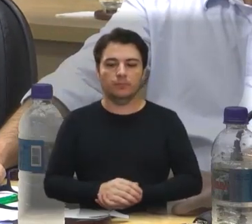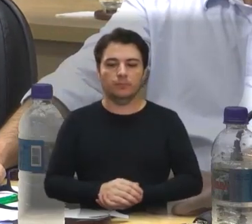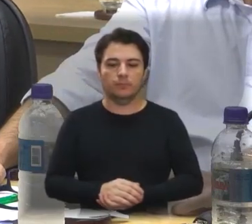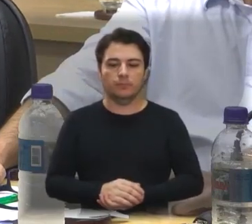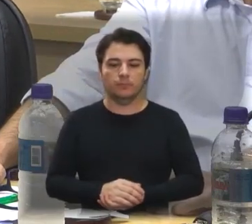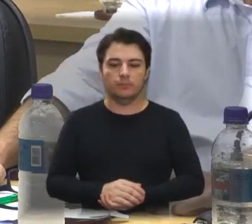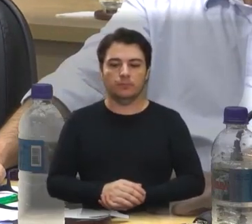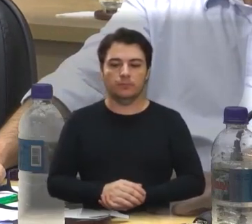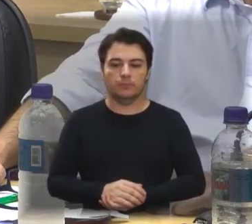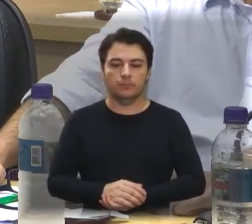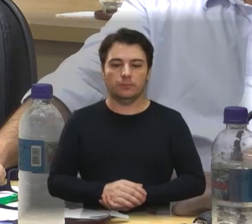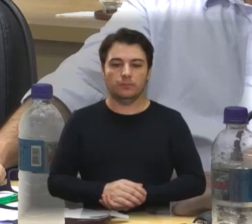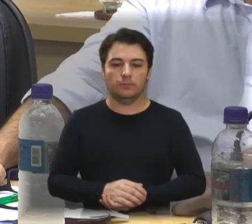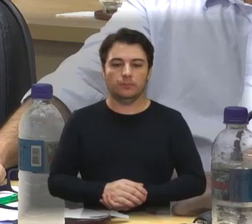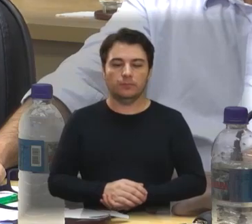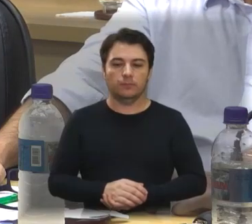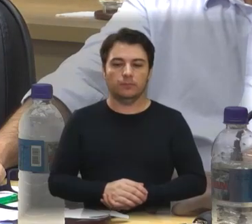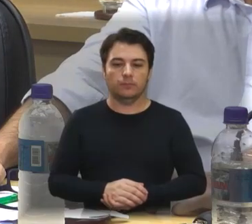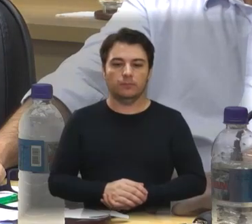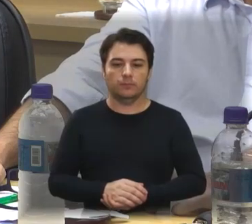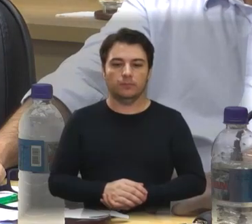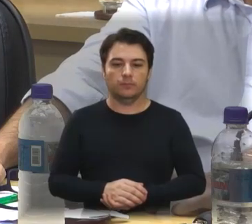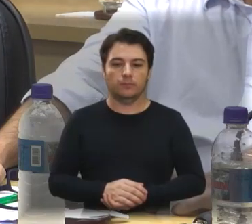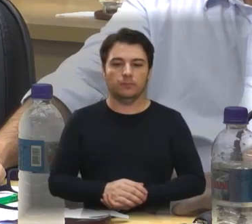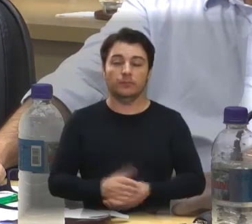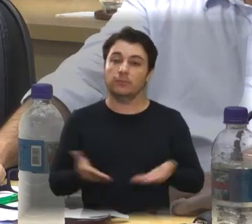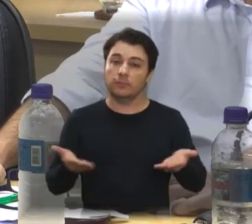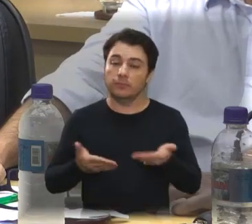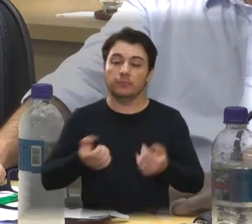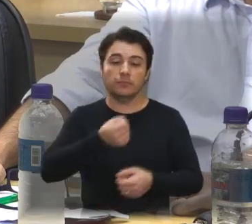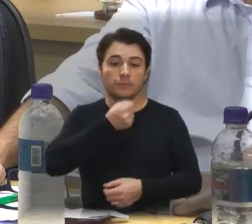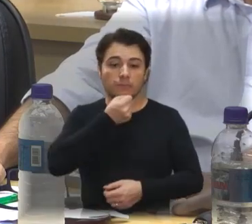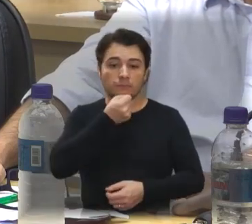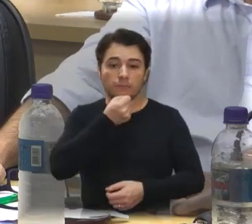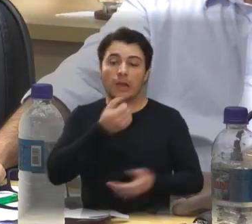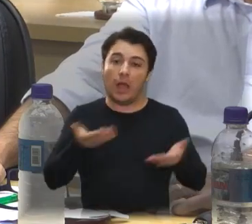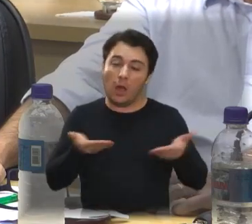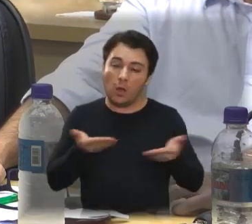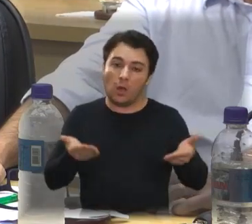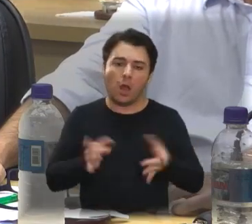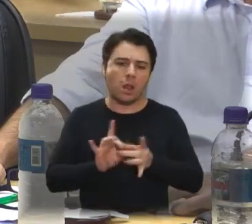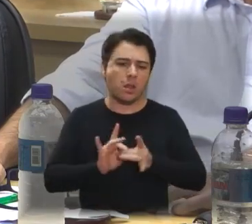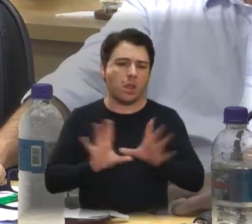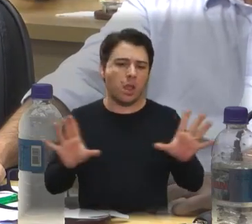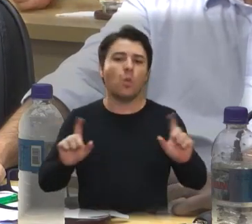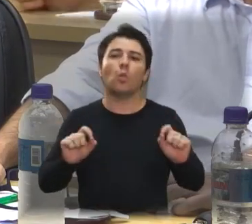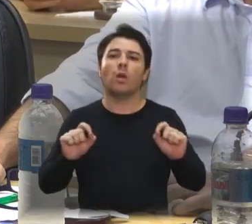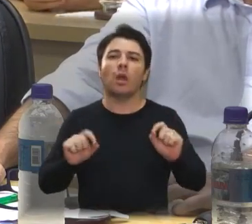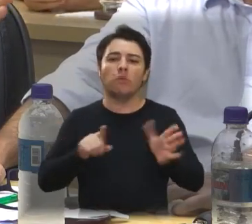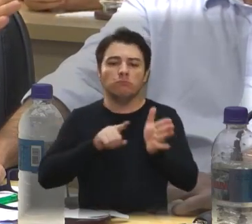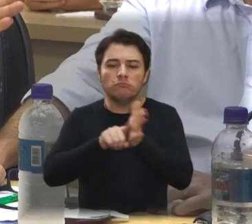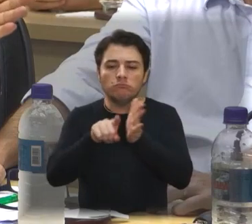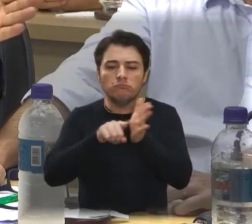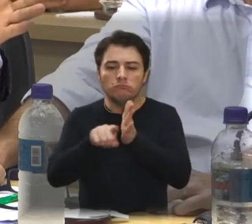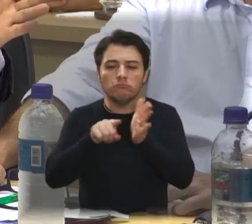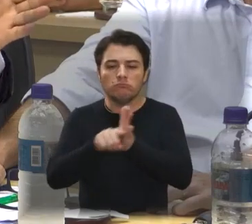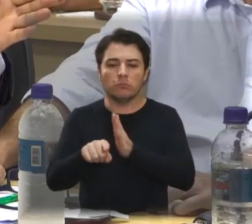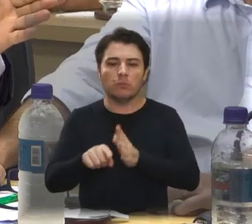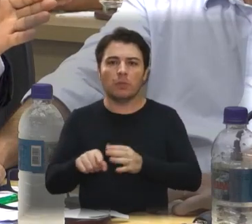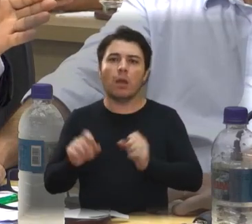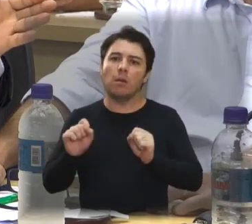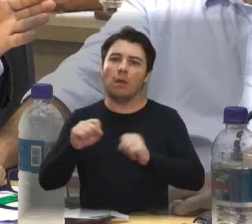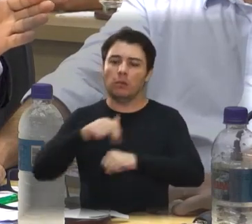aqui nós vamos pegar o microfone aqui nós vamos abrir para pergunta a